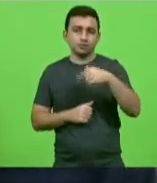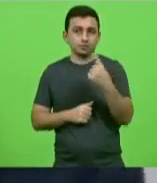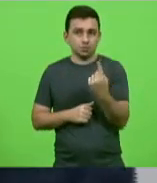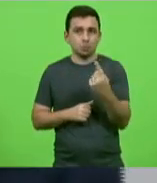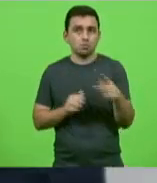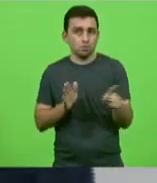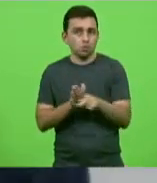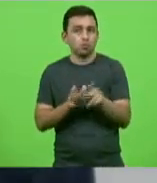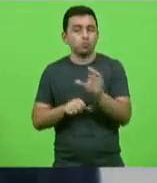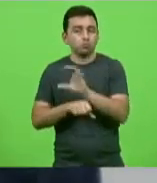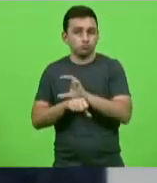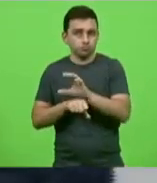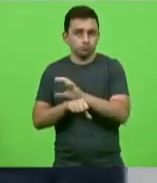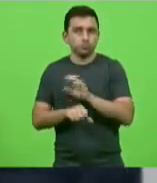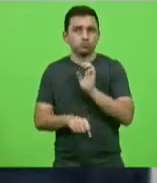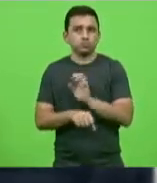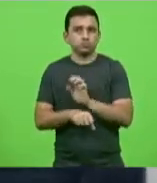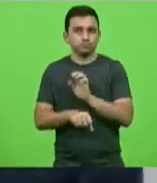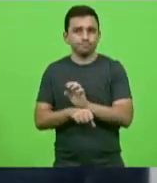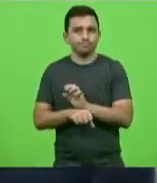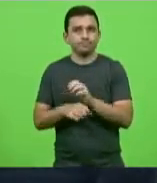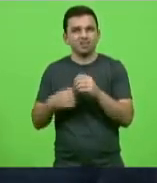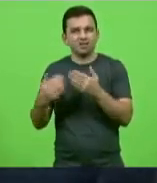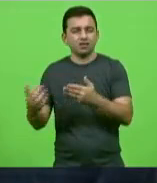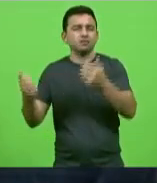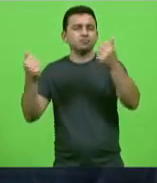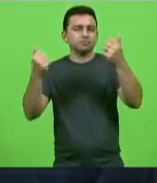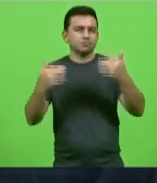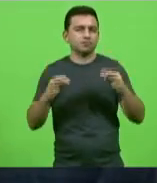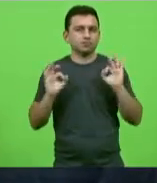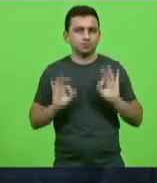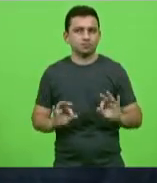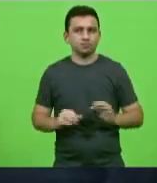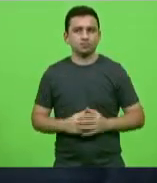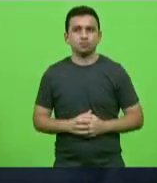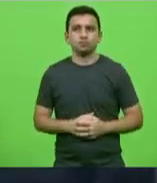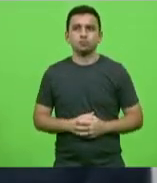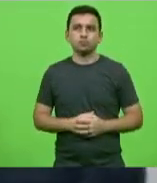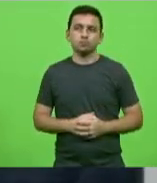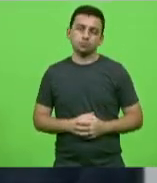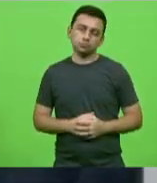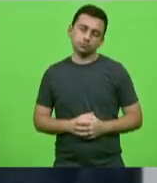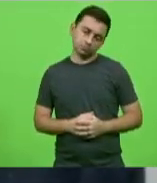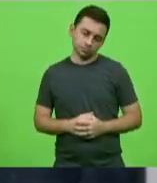da Constituição Estadual, que muito bem frisa. Permita?